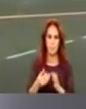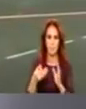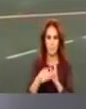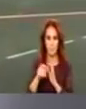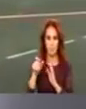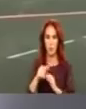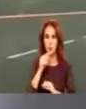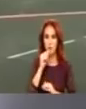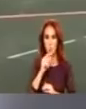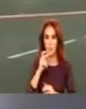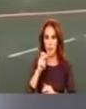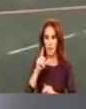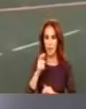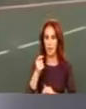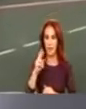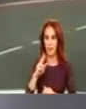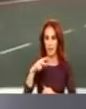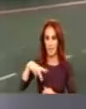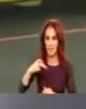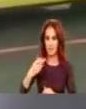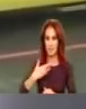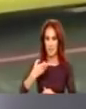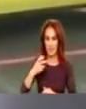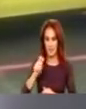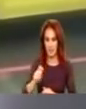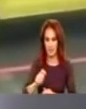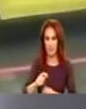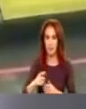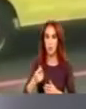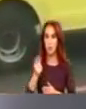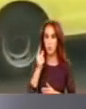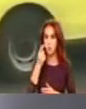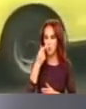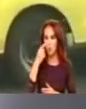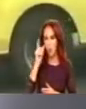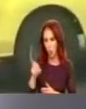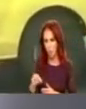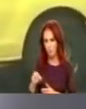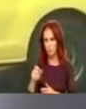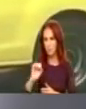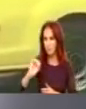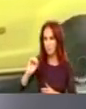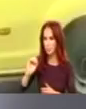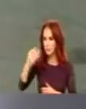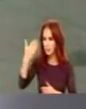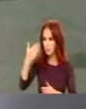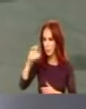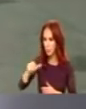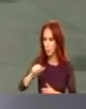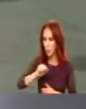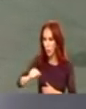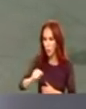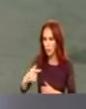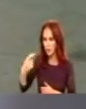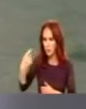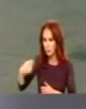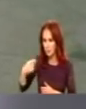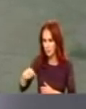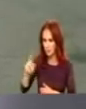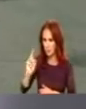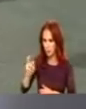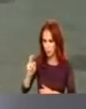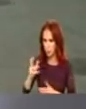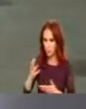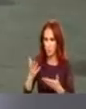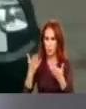E, inacreditavelmente, apesar de tudo o que fazem, e agora com este exemplo do envenenamento, de pessoal que